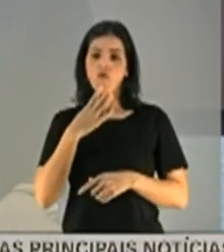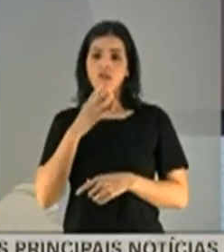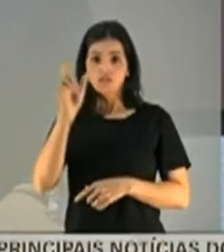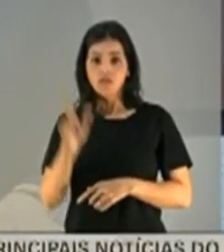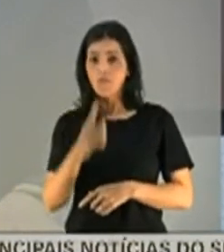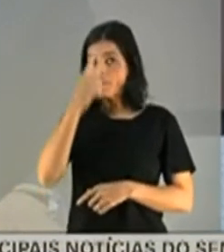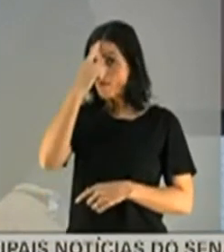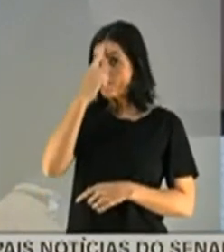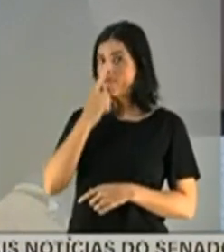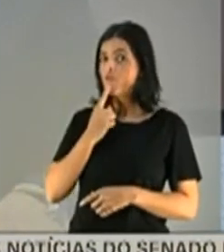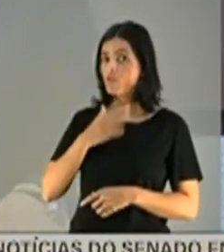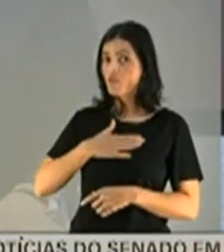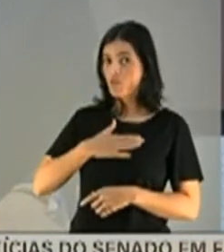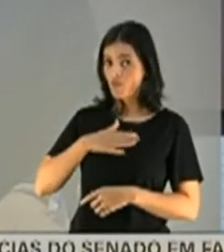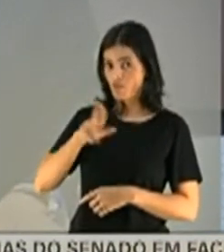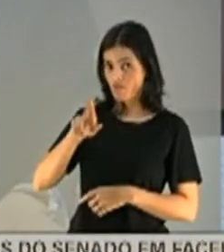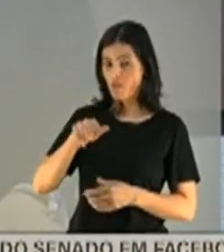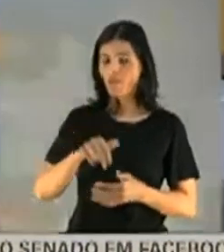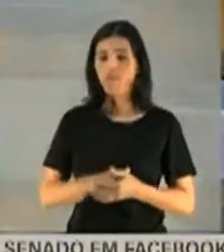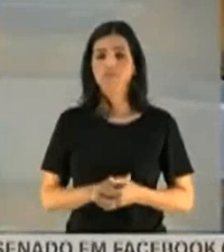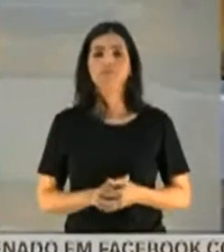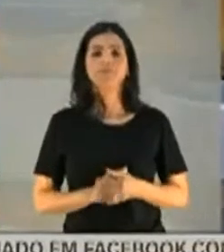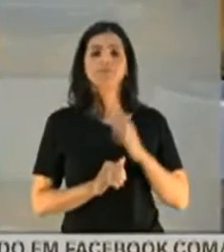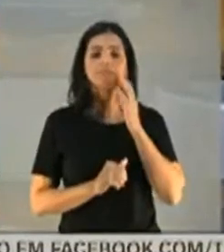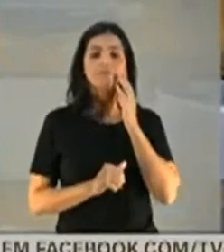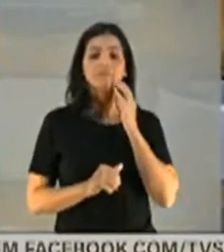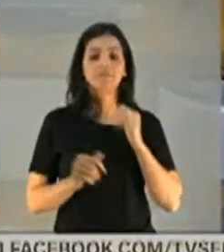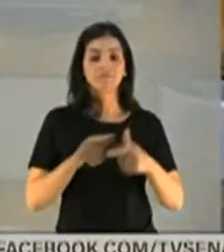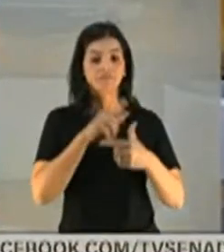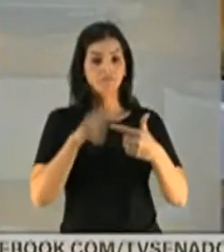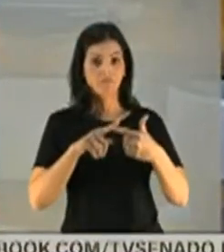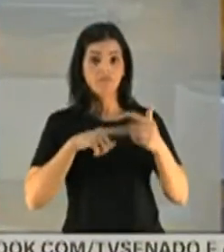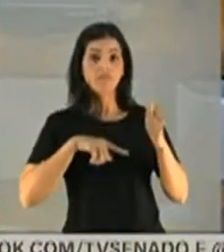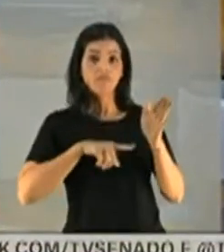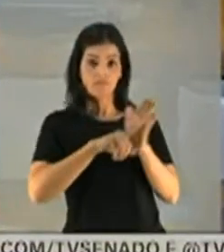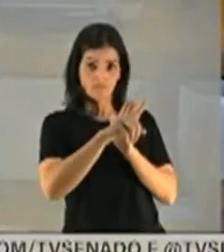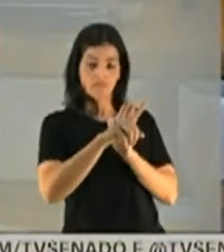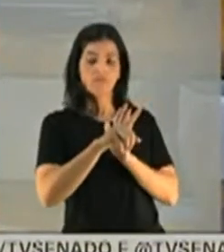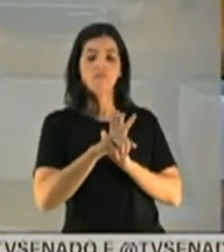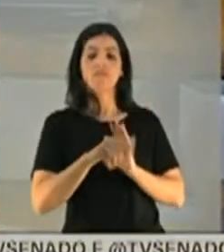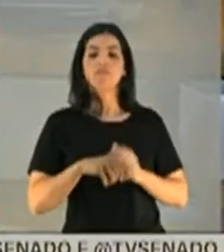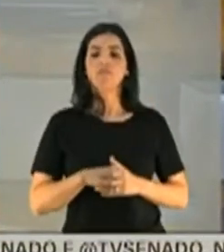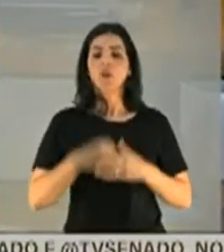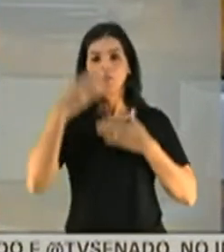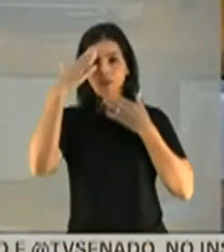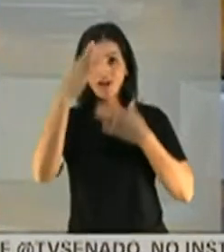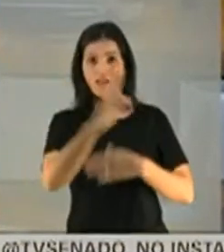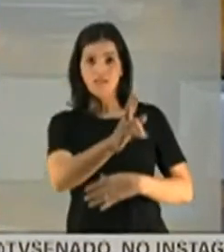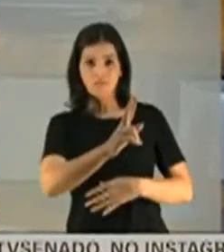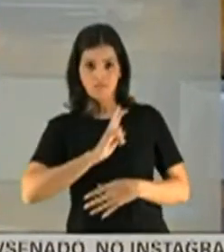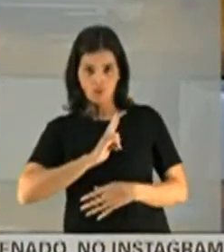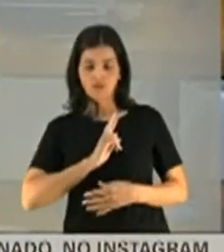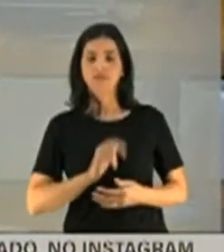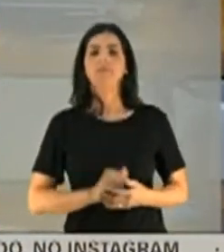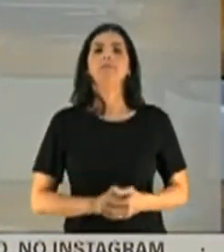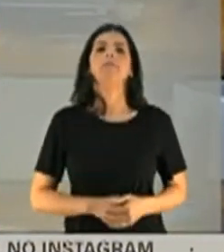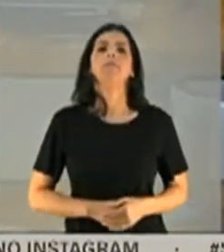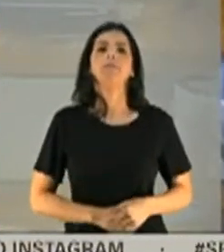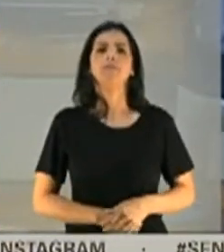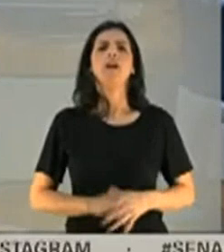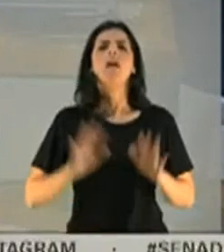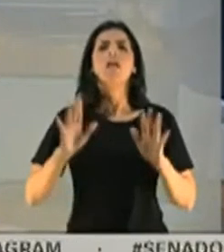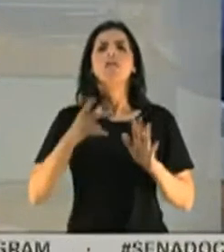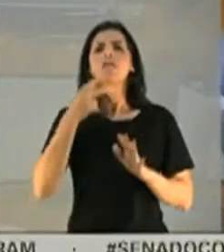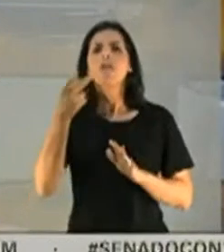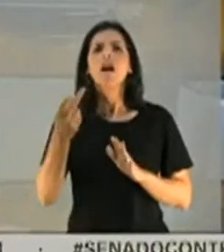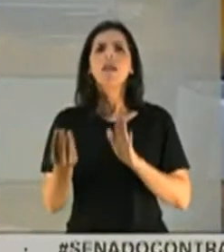irmão. Perfeito. Outra pergunta que eu queria lhe fazer, e eu lhe agradeço a objetividade, porque o tempo aqui é muito rápido. Muito se